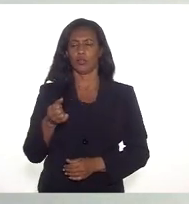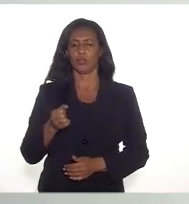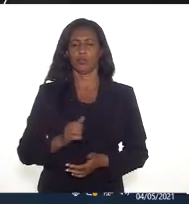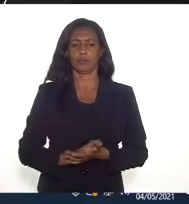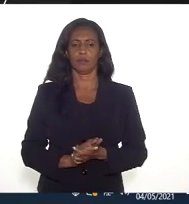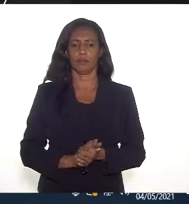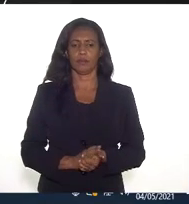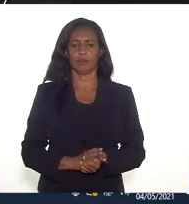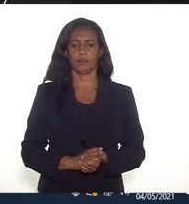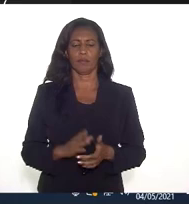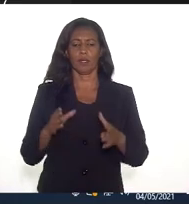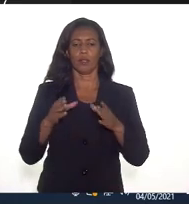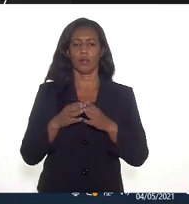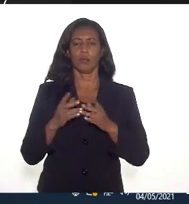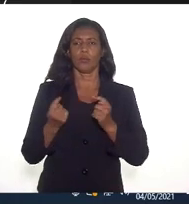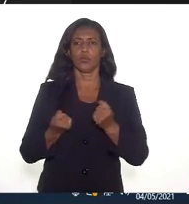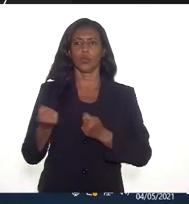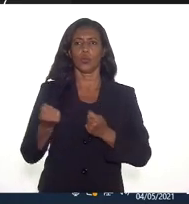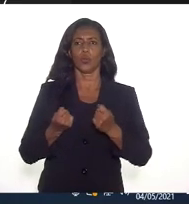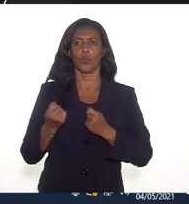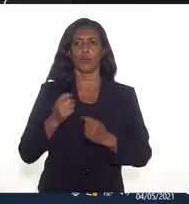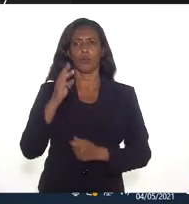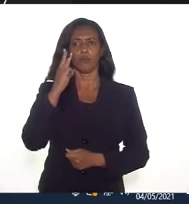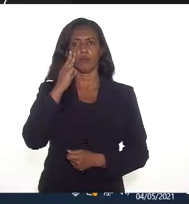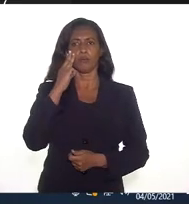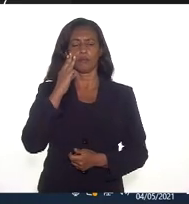Pela Comissão de Economia, deputado Valdeir Carneiro.